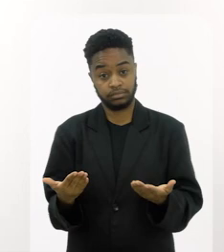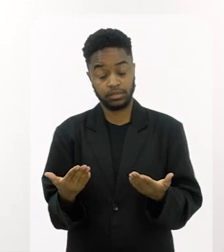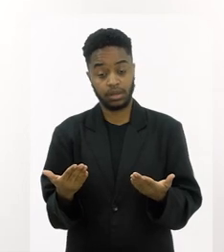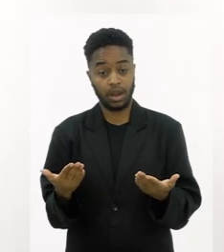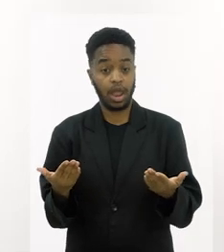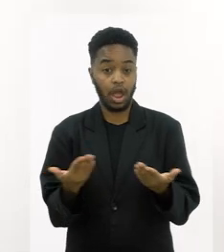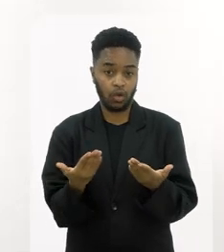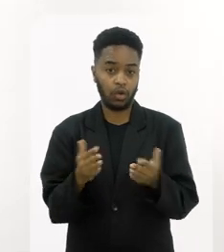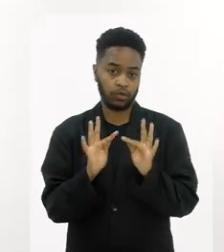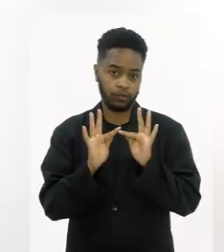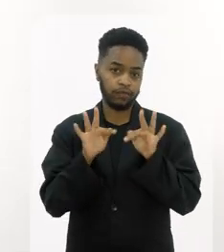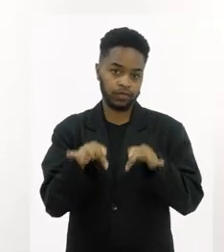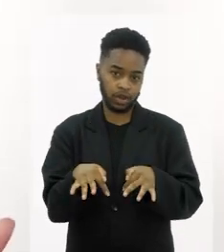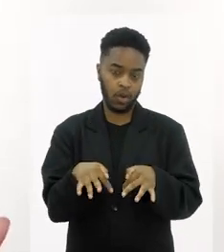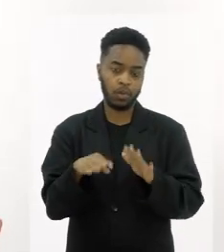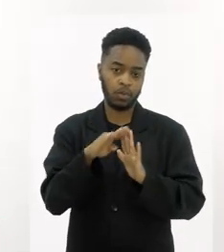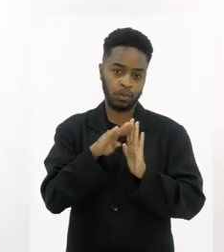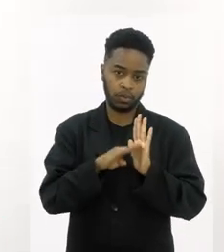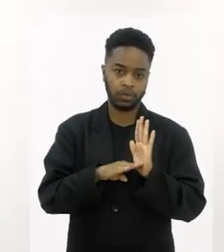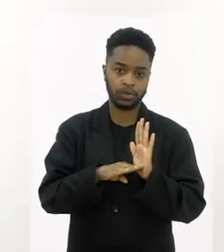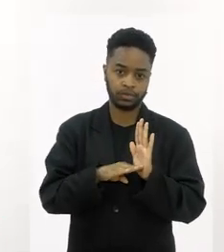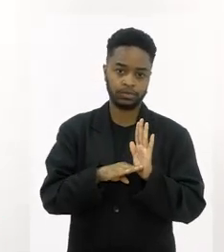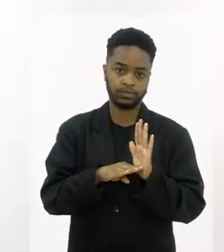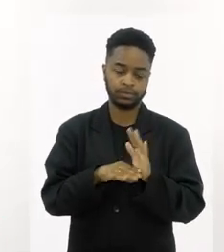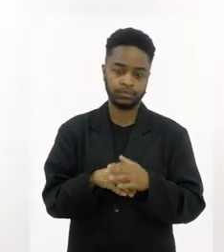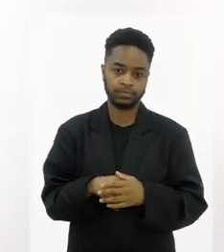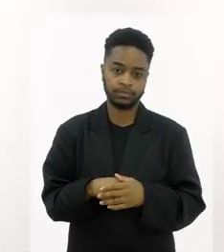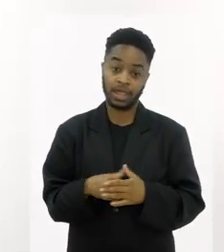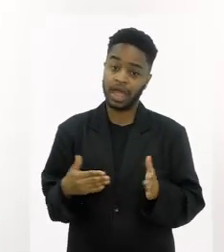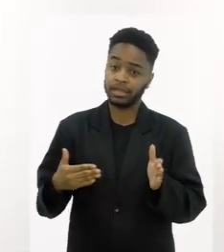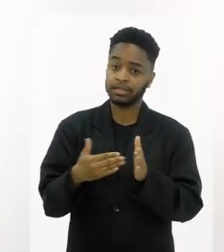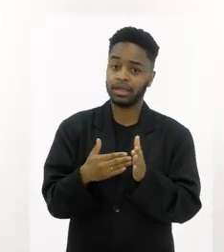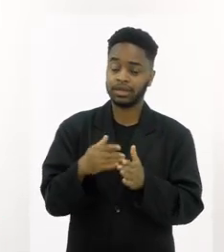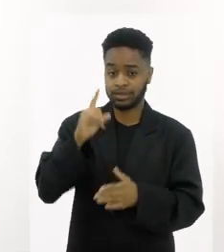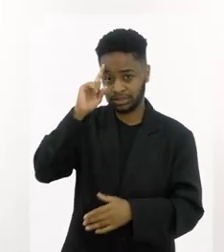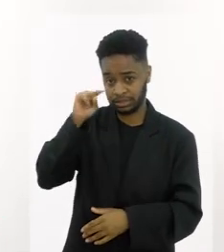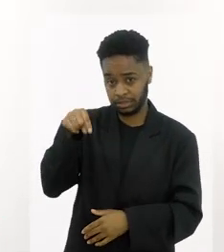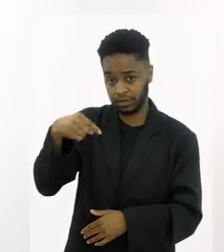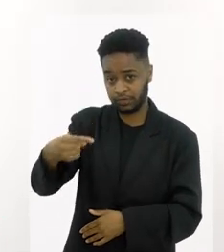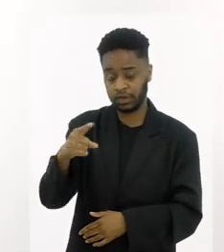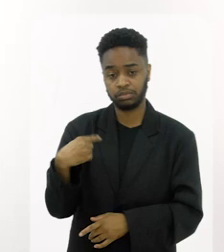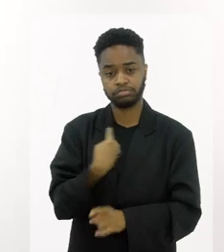você. Bem, estamos encerrando nosso programa de hoje.